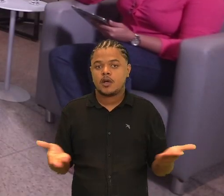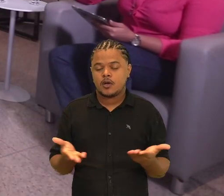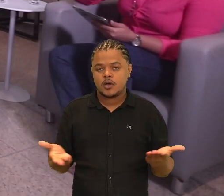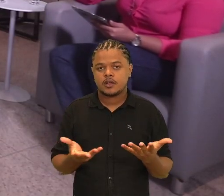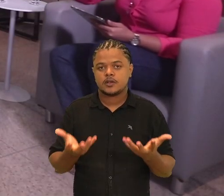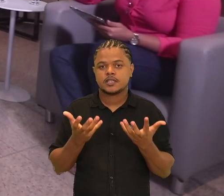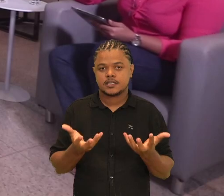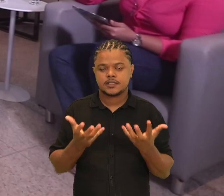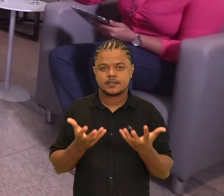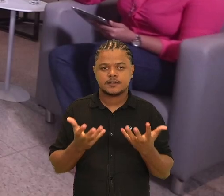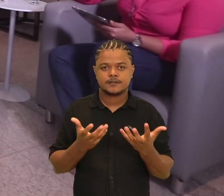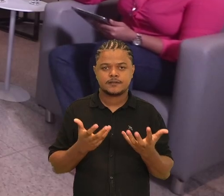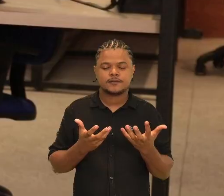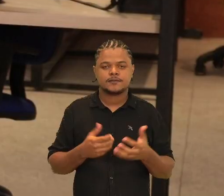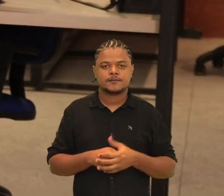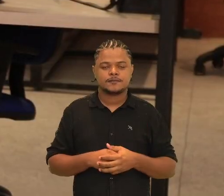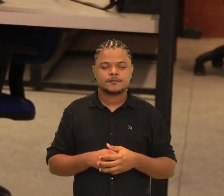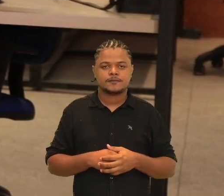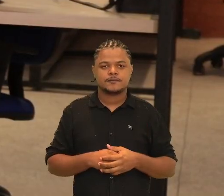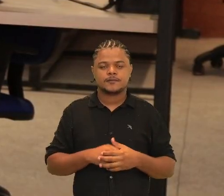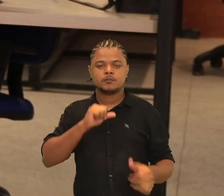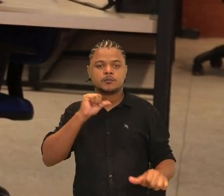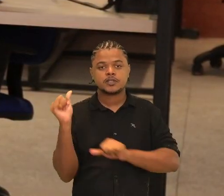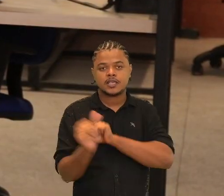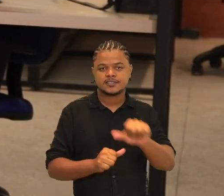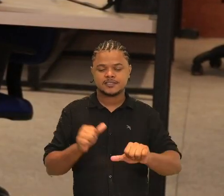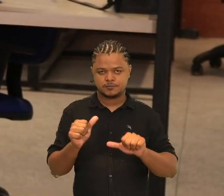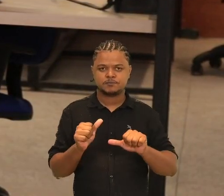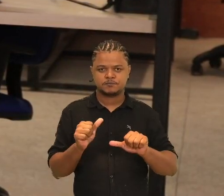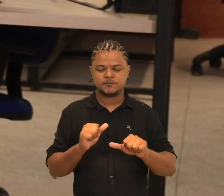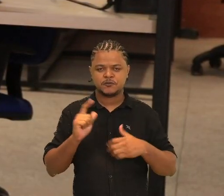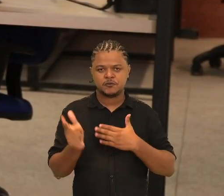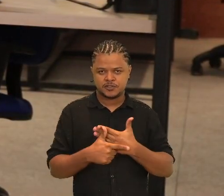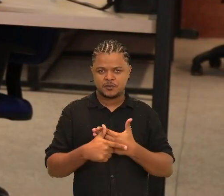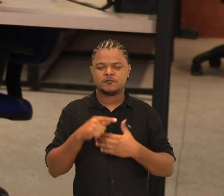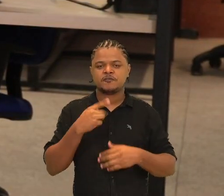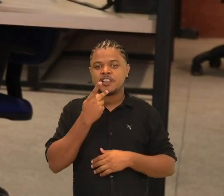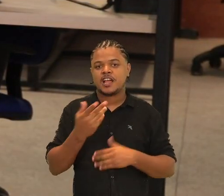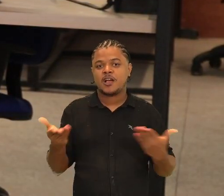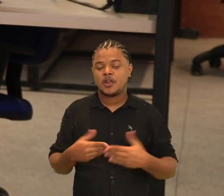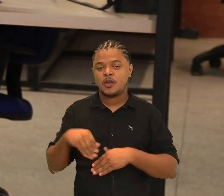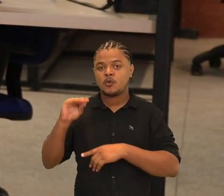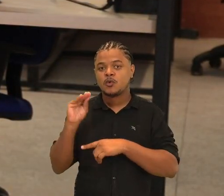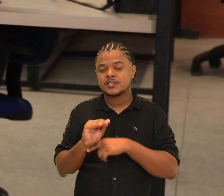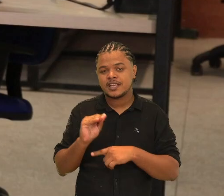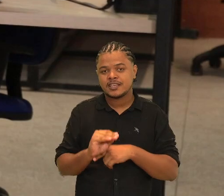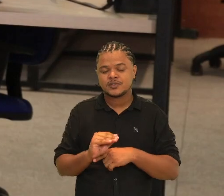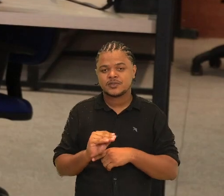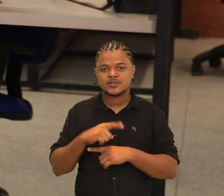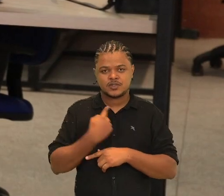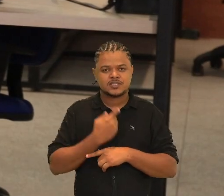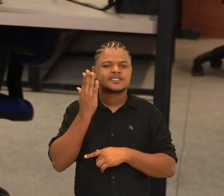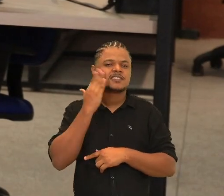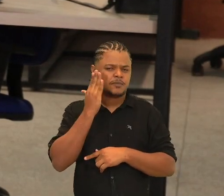gente invertesse um pouco os papéis, né? E falasse um pouco do cuidado com quem cuida, né? A gente sabe que existe